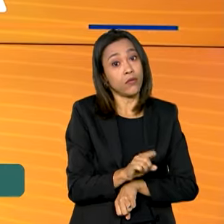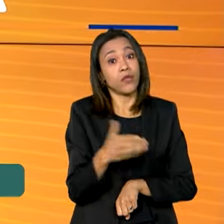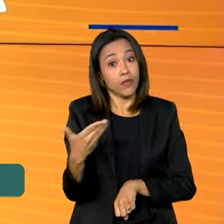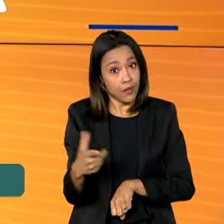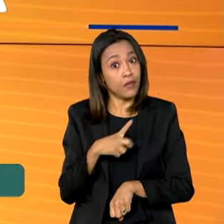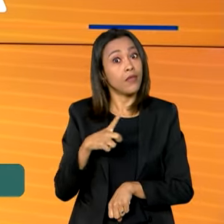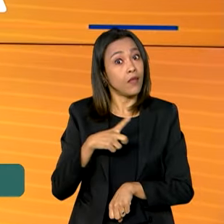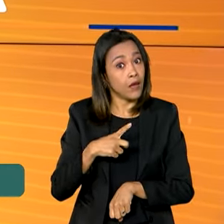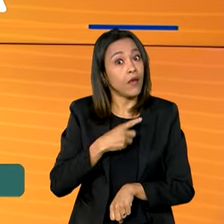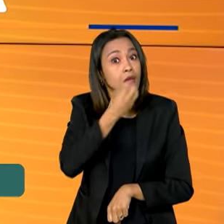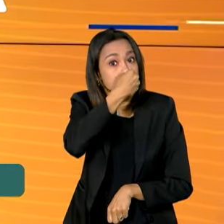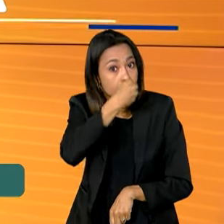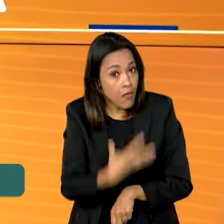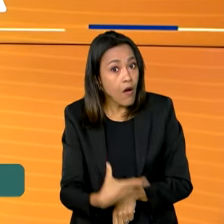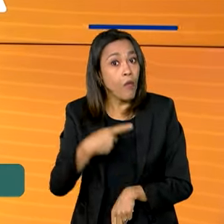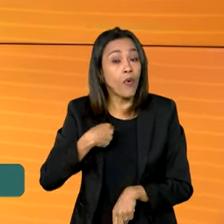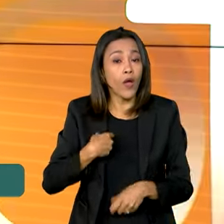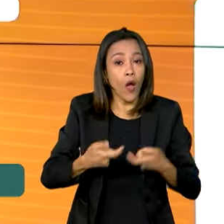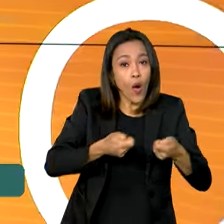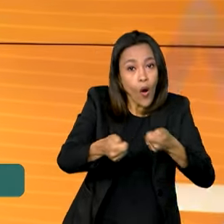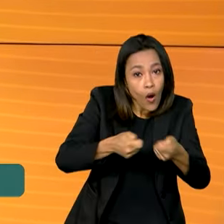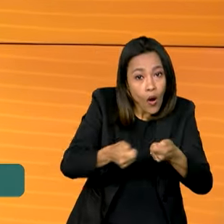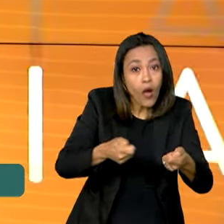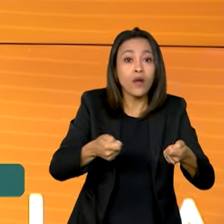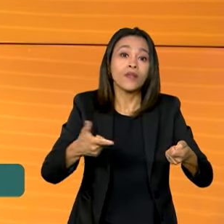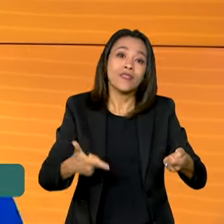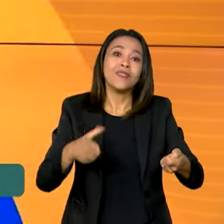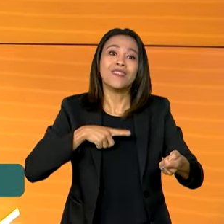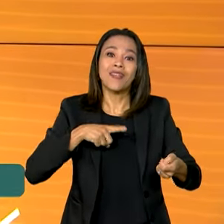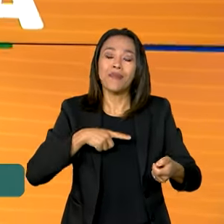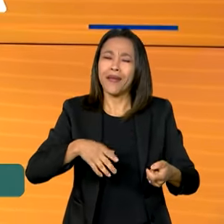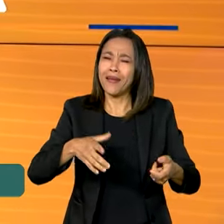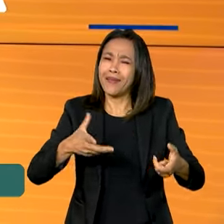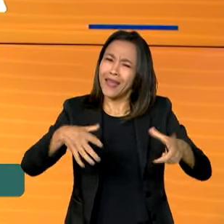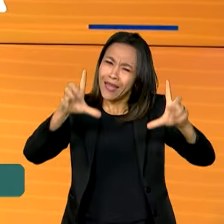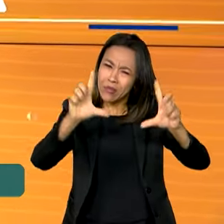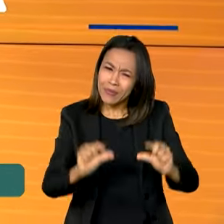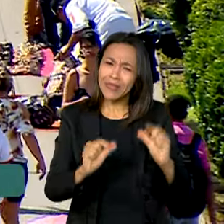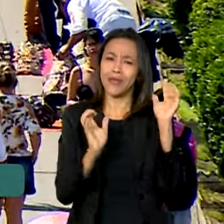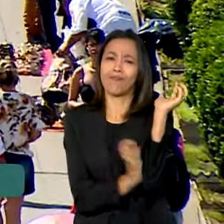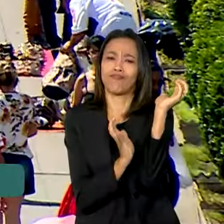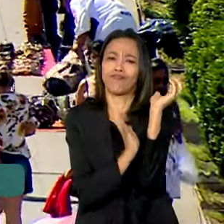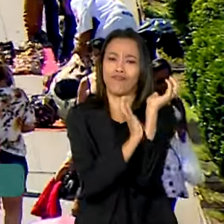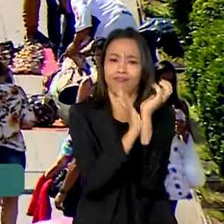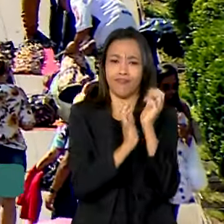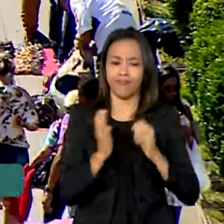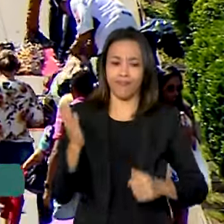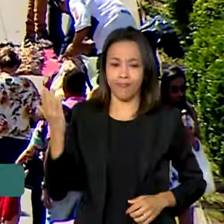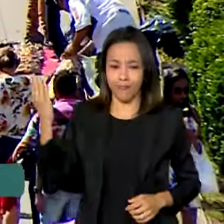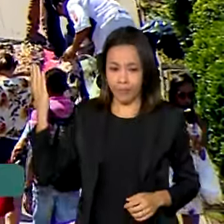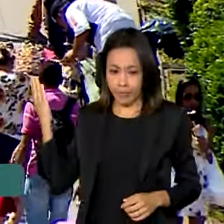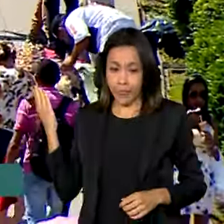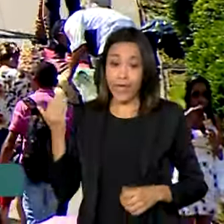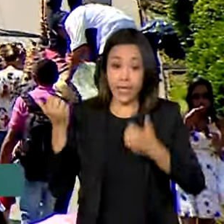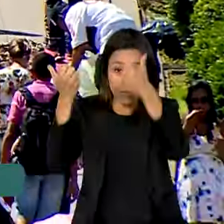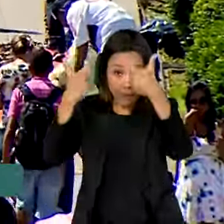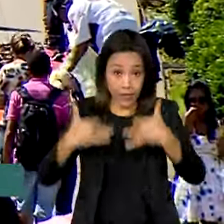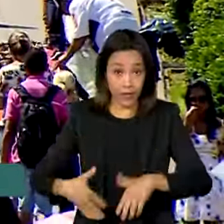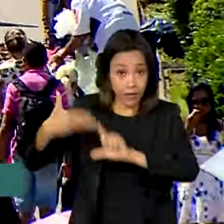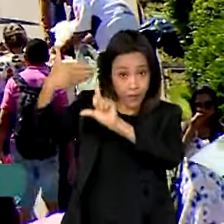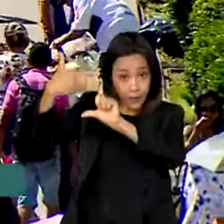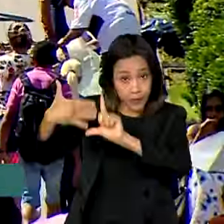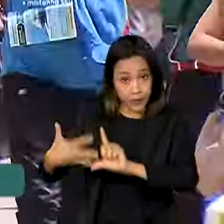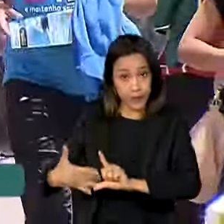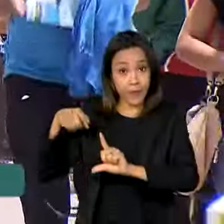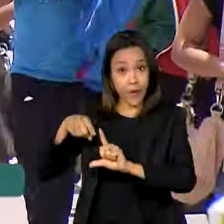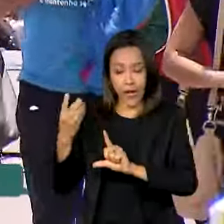tem vantagens. Gera economia e torna o serviço público menos burocrático. O ConectaGov.br